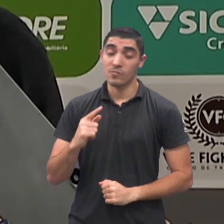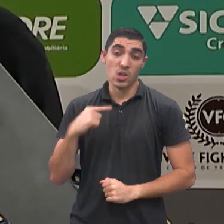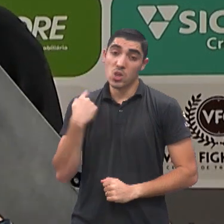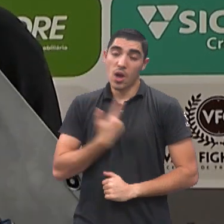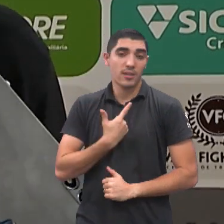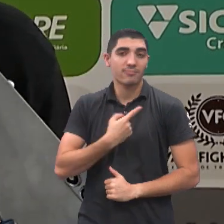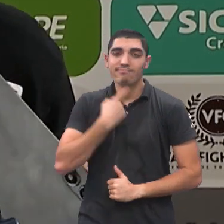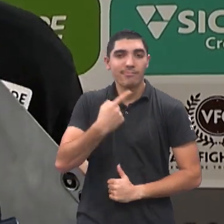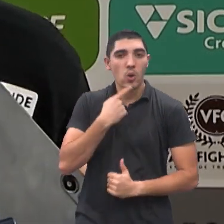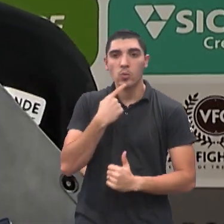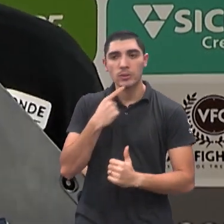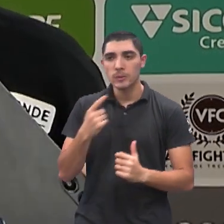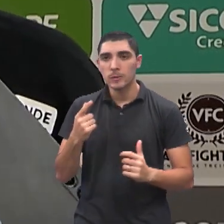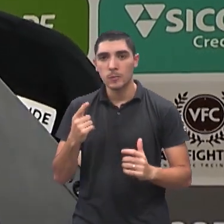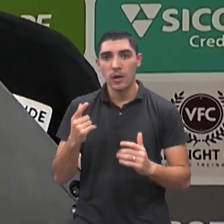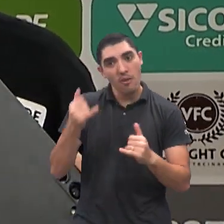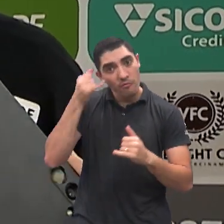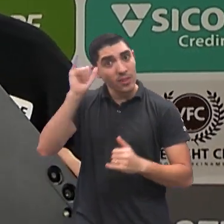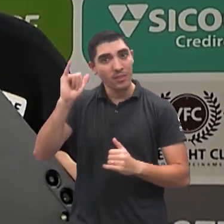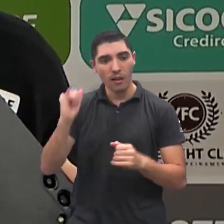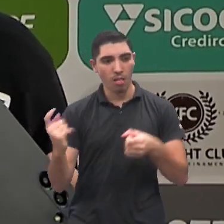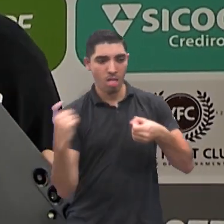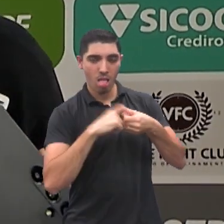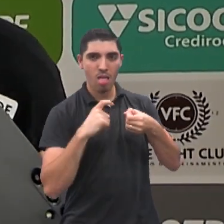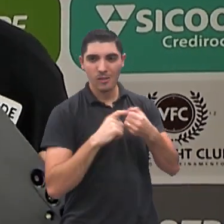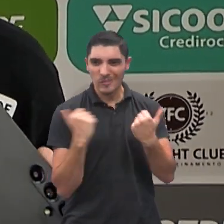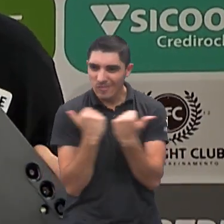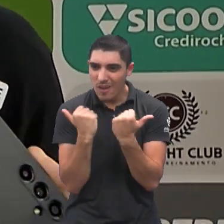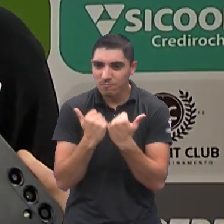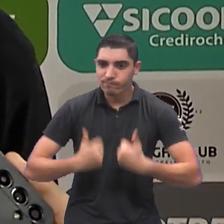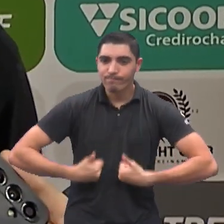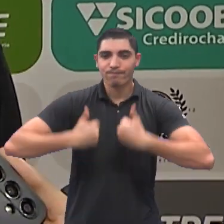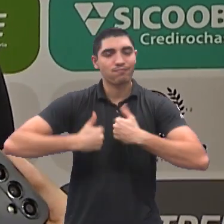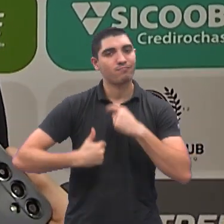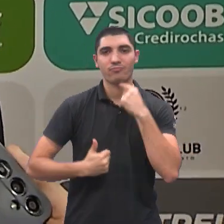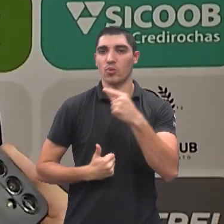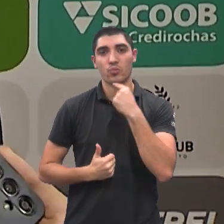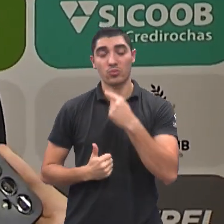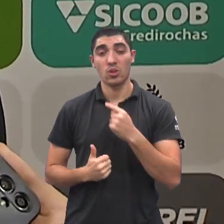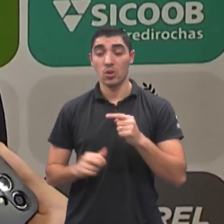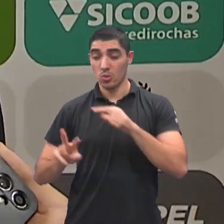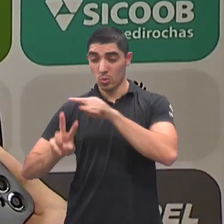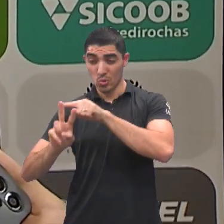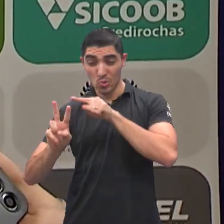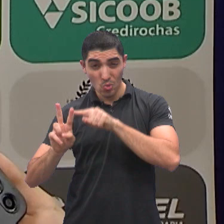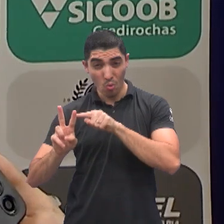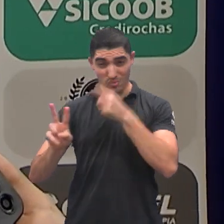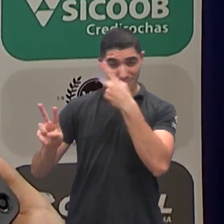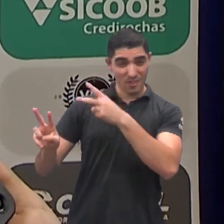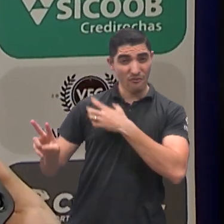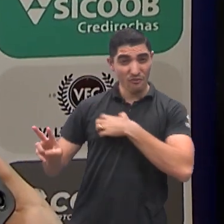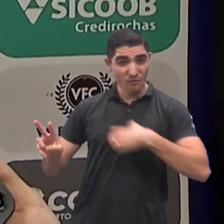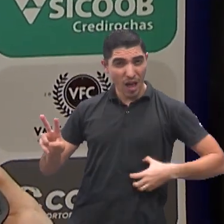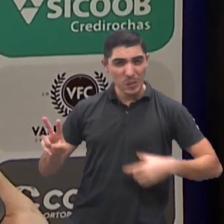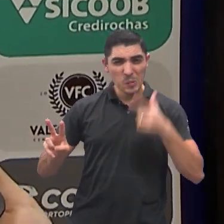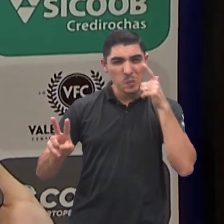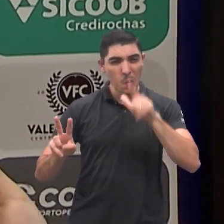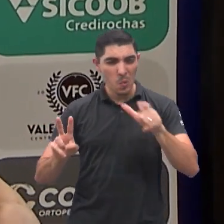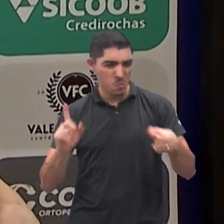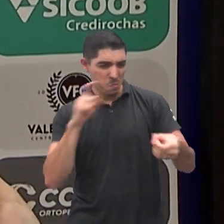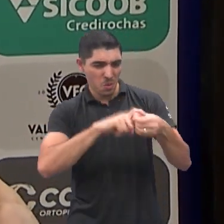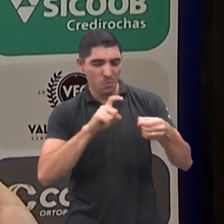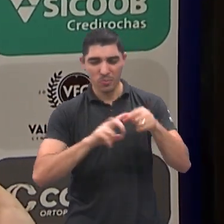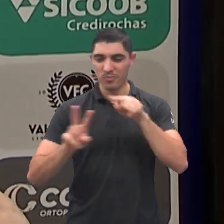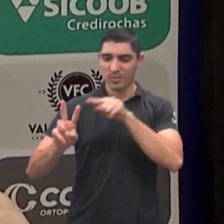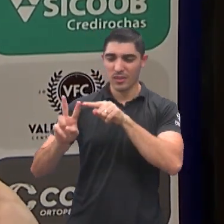contra o Pato e hoje a gente caiu muito defensivamente, né? Teve 2 jogadores no time deles que foram excepcional, um aproveitamento, Marquinho e Ed,